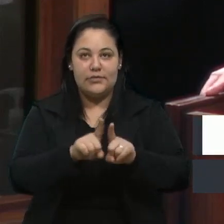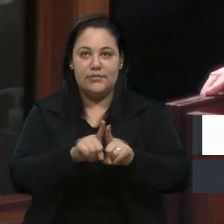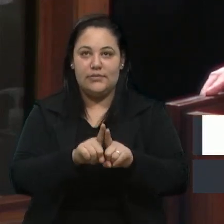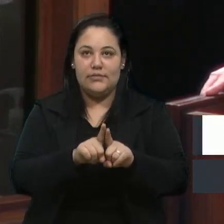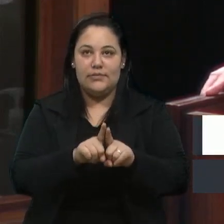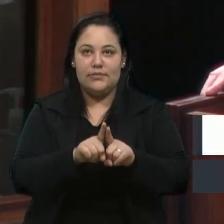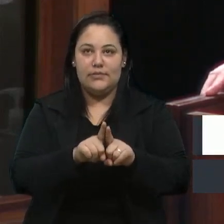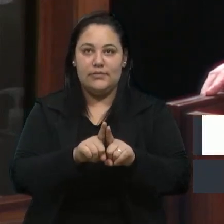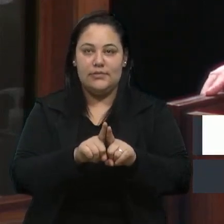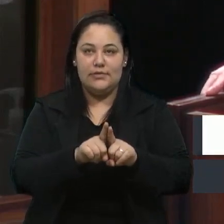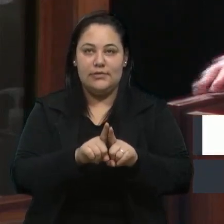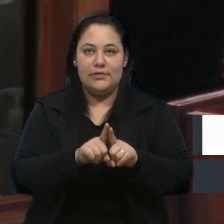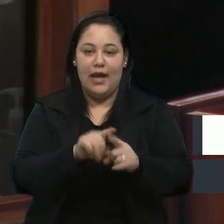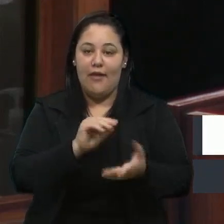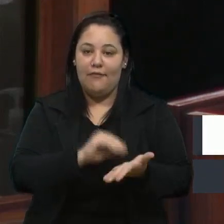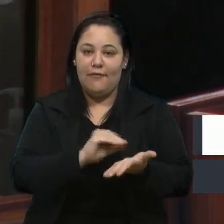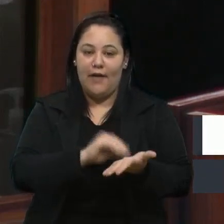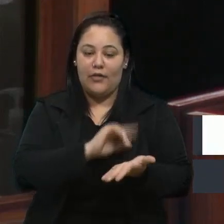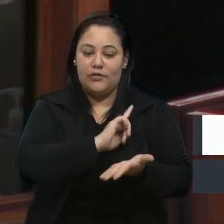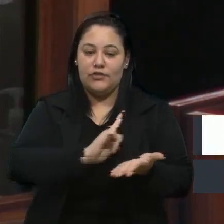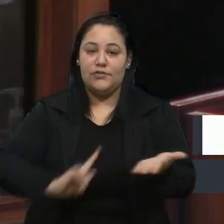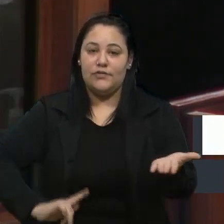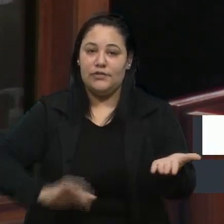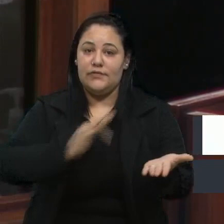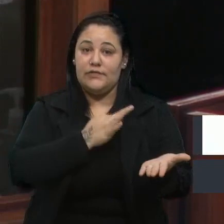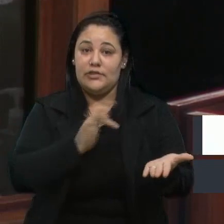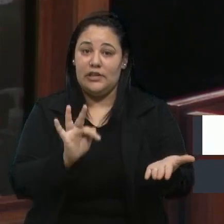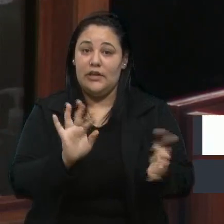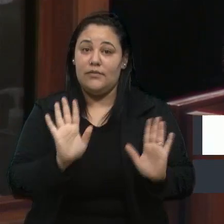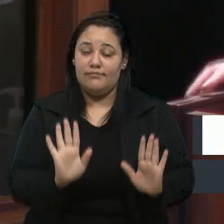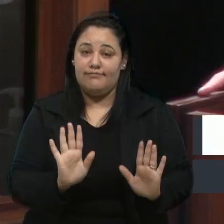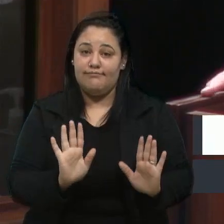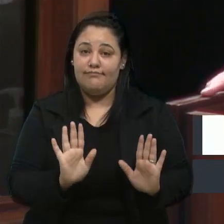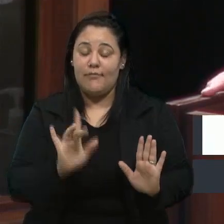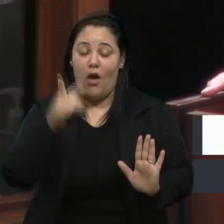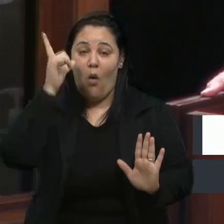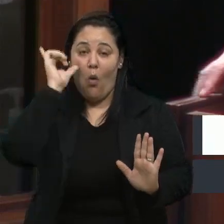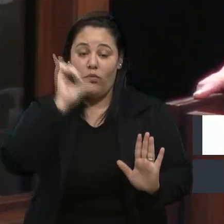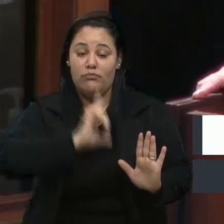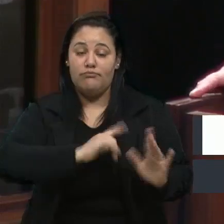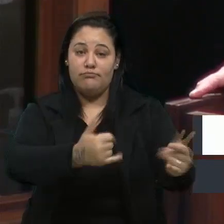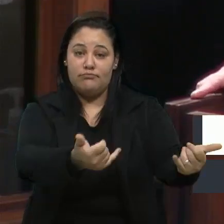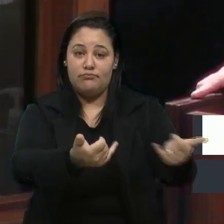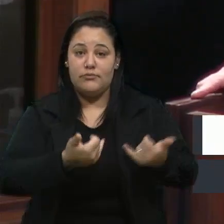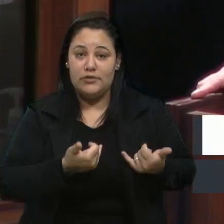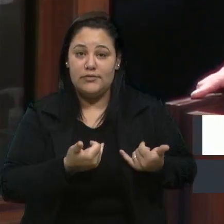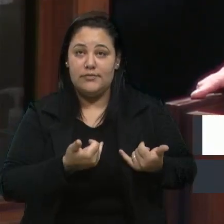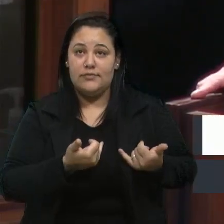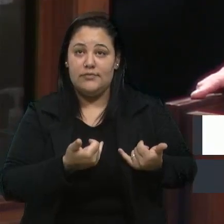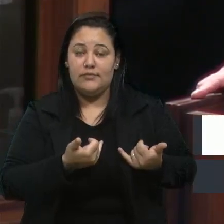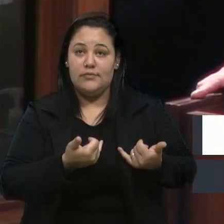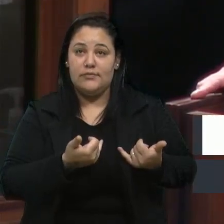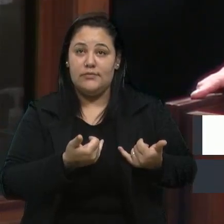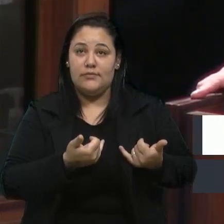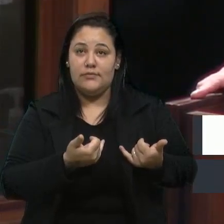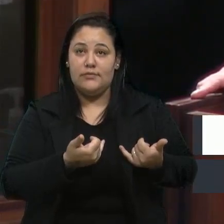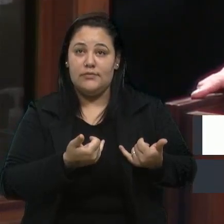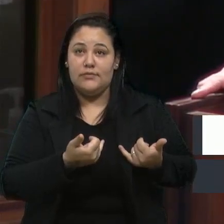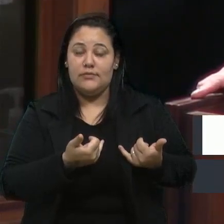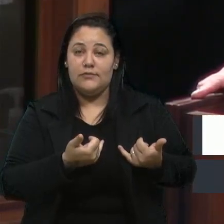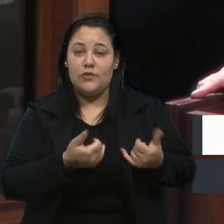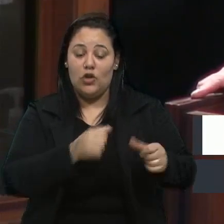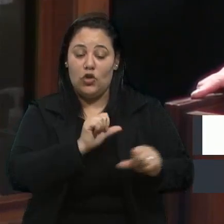desgoverno federal, né? Ontem recebemos a notícia que foi revogado um ato do governo